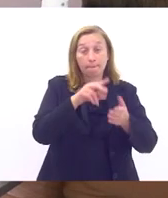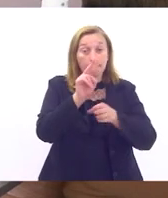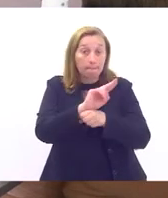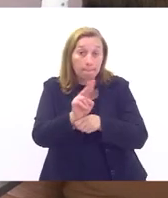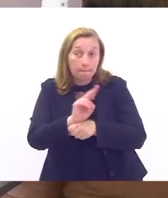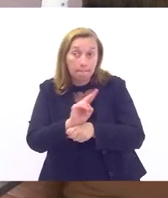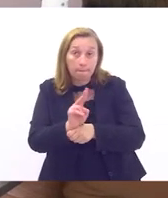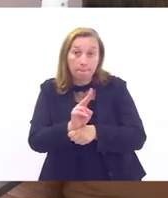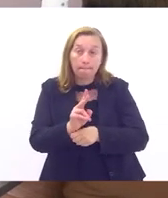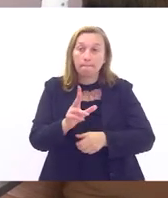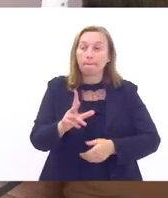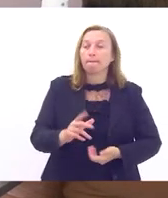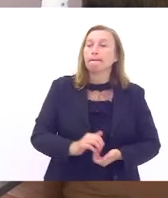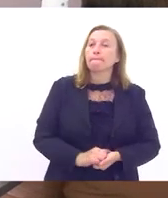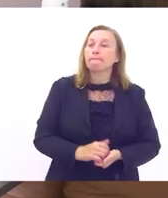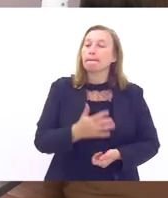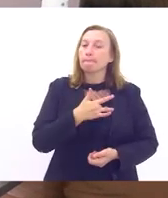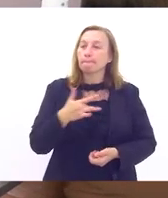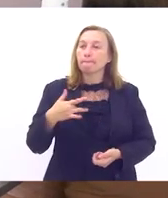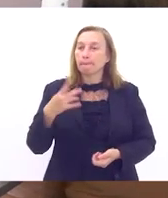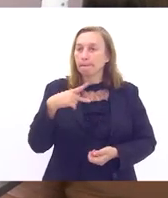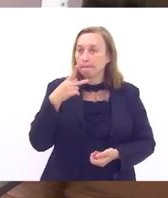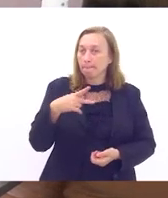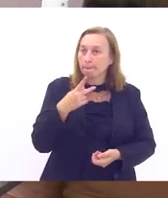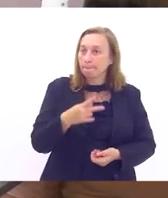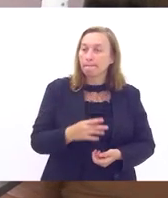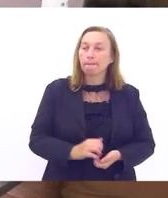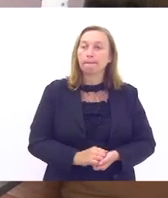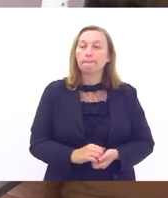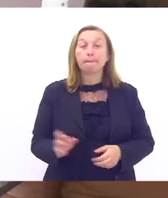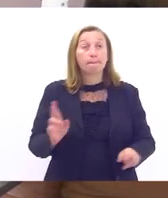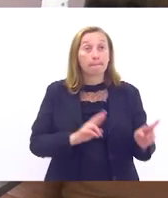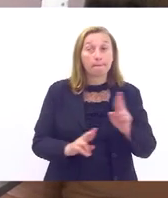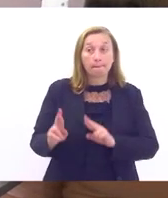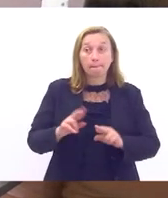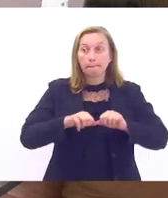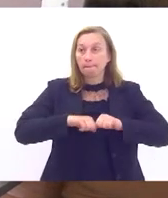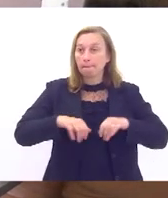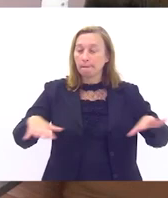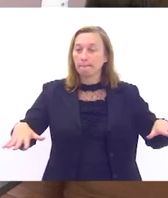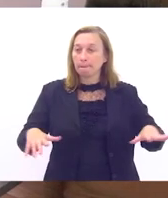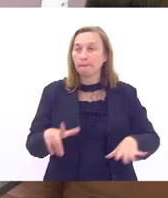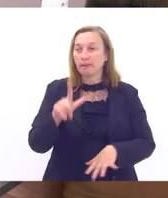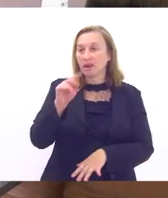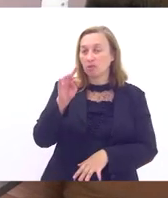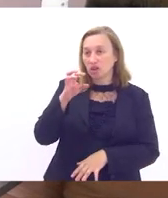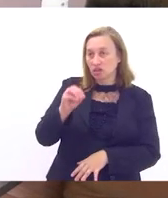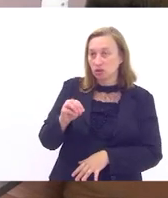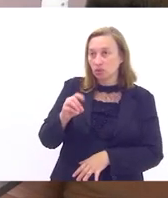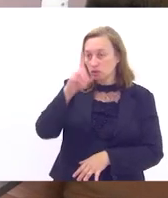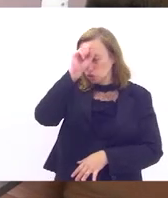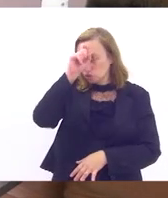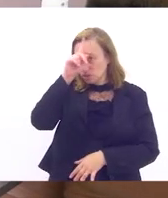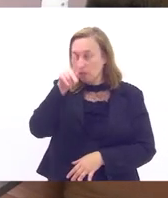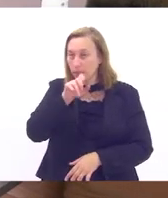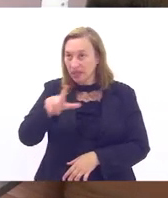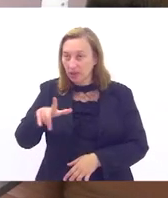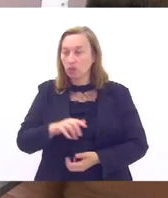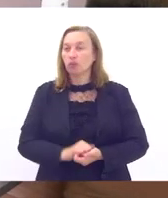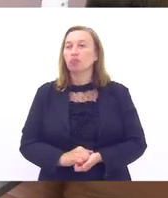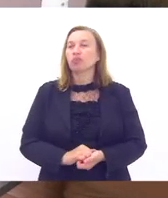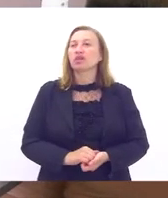Atenção Primária em Saúde, e disse que, no que diz respeito à ampliação da capacidade laboratorial do Hospital Penal, do Sanatório